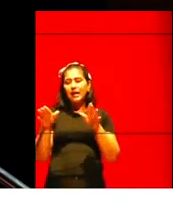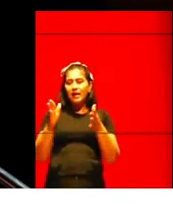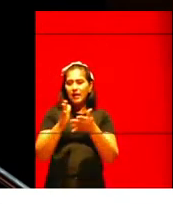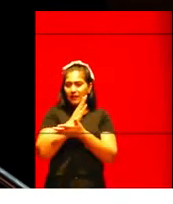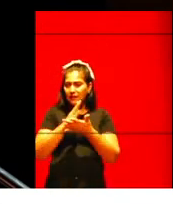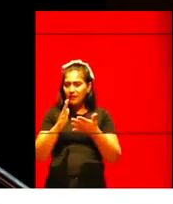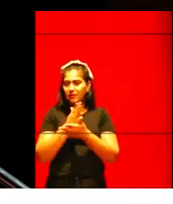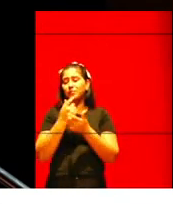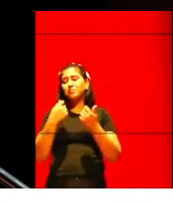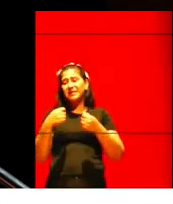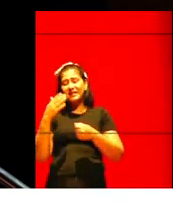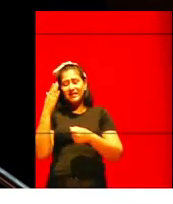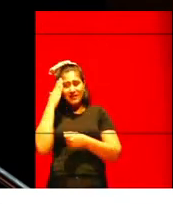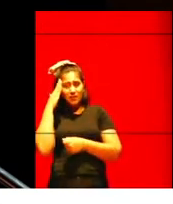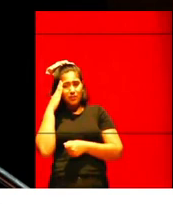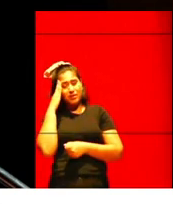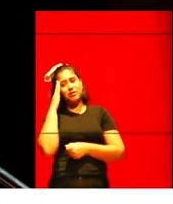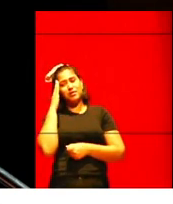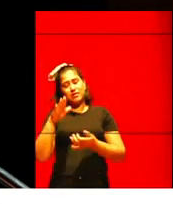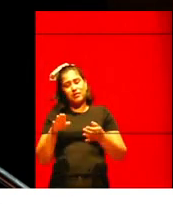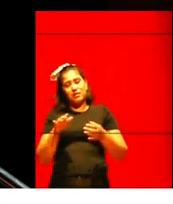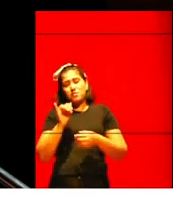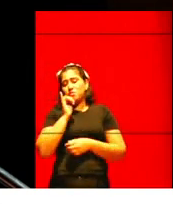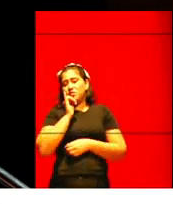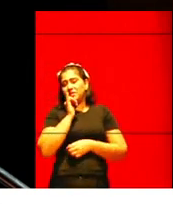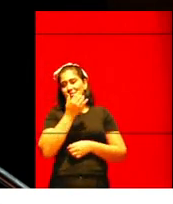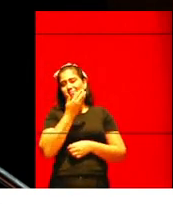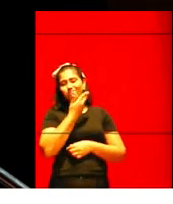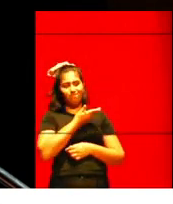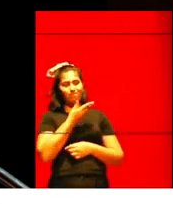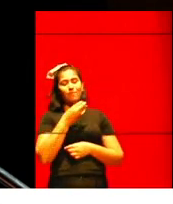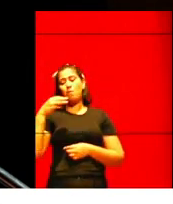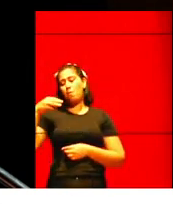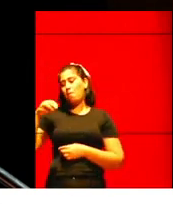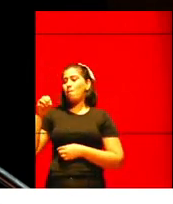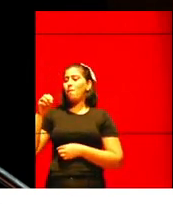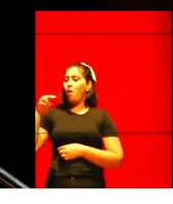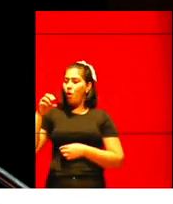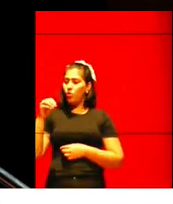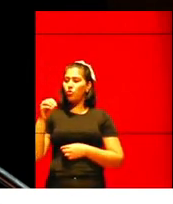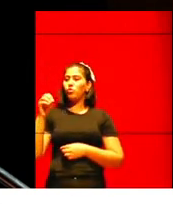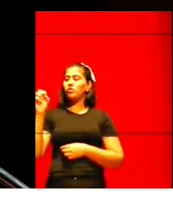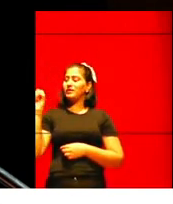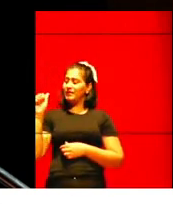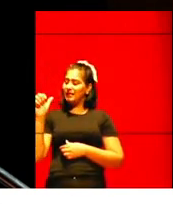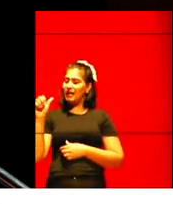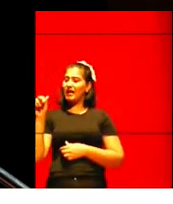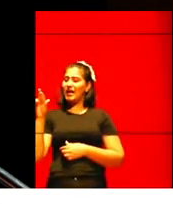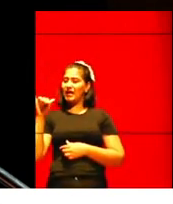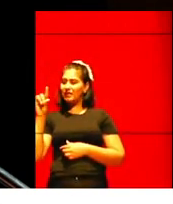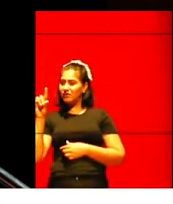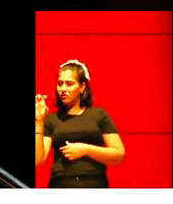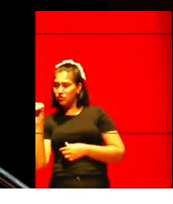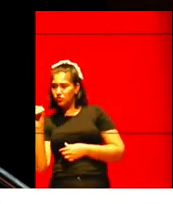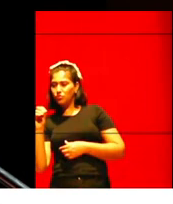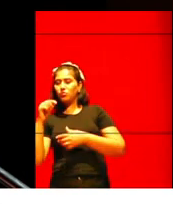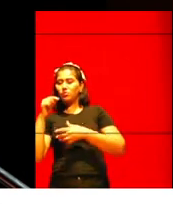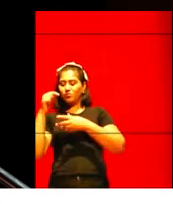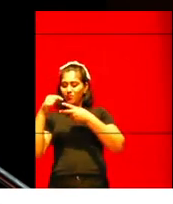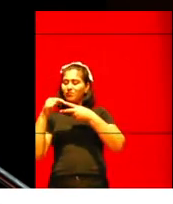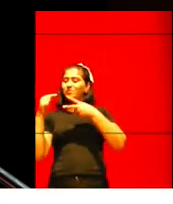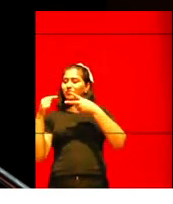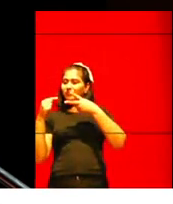você precisa realmente decorar. Por exemplo, monossacarídeos, disacarídeos, polissacarídeos. Quem são os